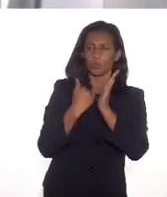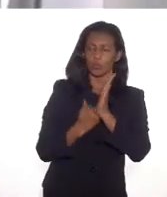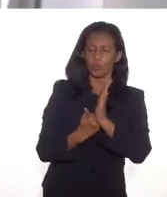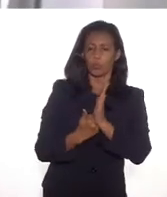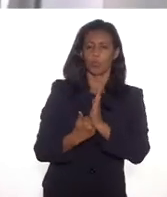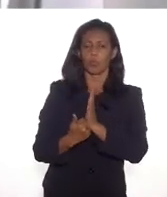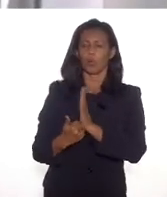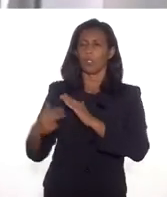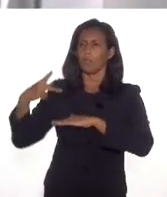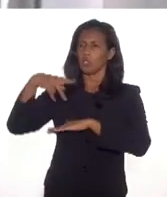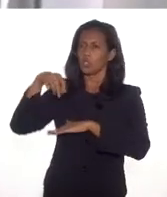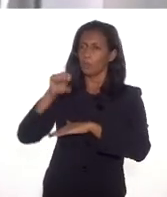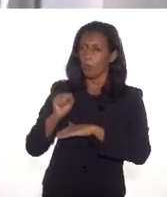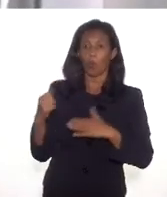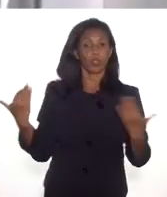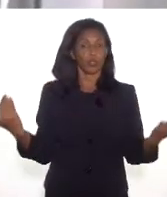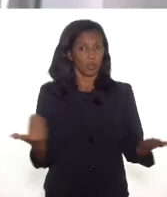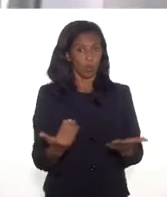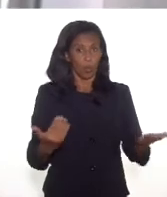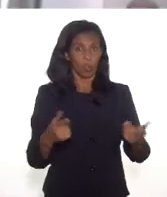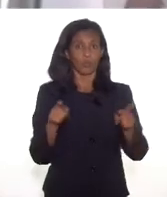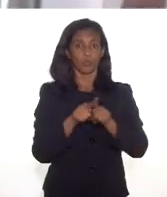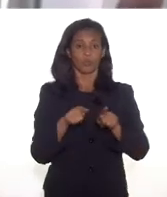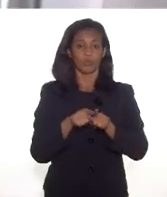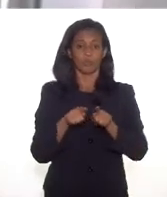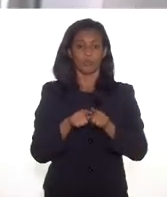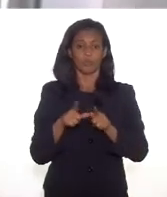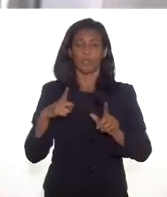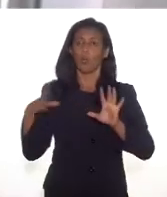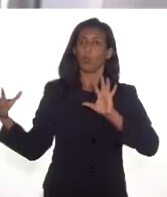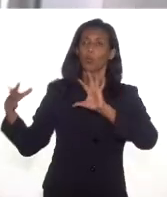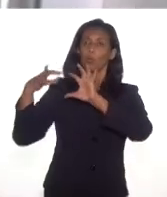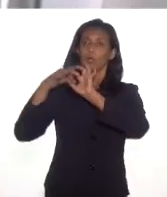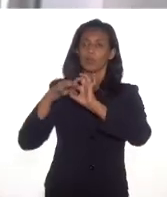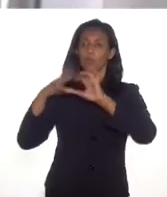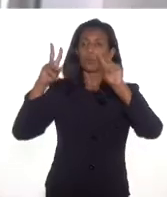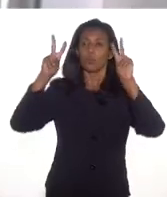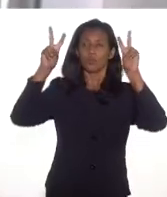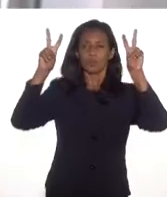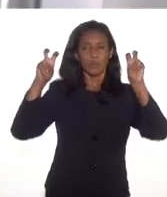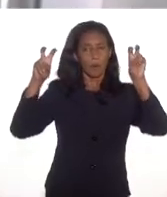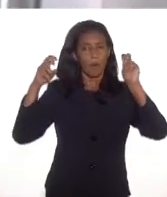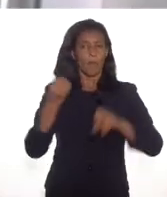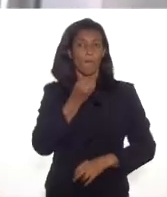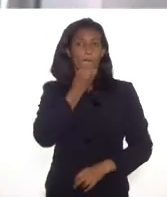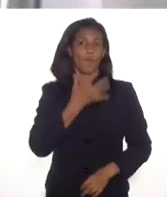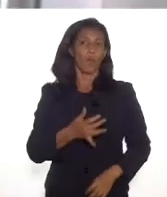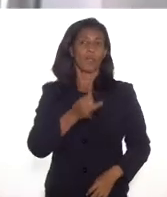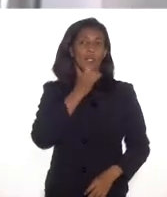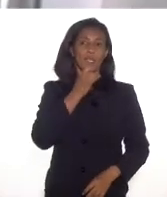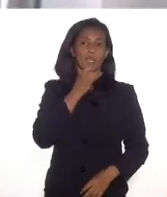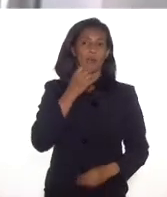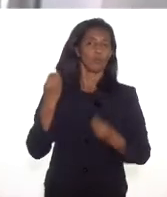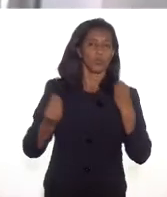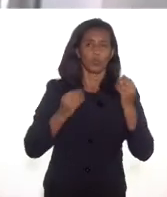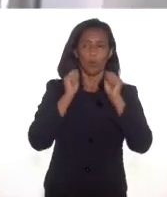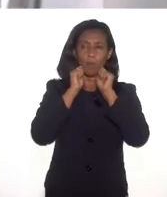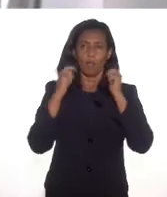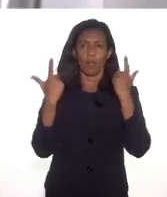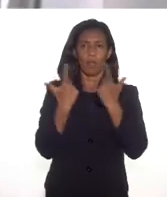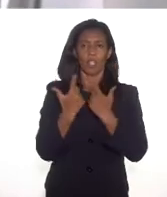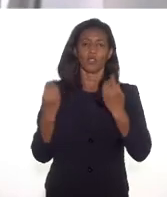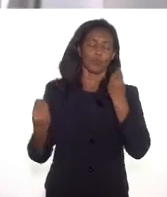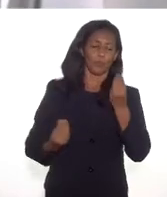pós-graduação. E, aliás, hoje nós tivemos, em ligação com esse tema, um bom exemplo de como a Assembleia pode se comportar,